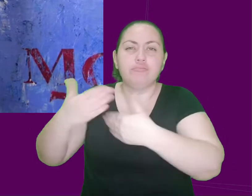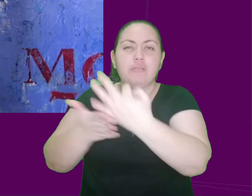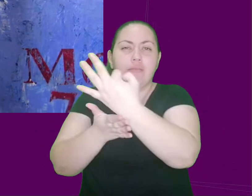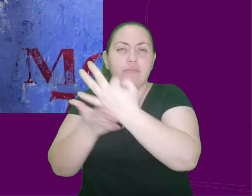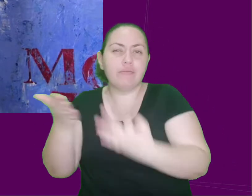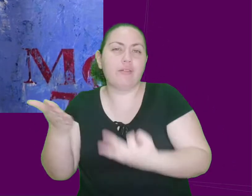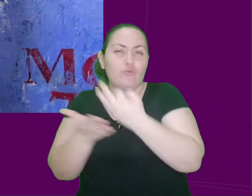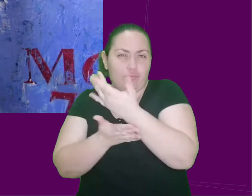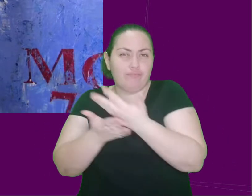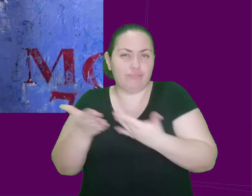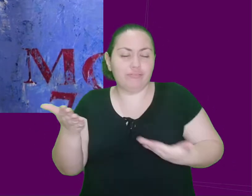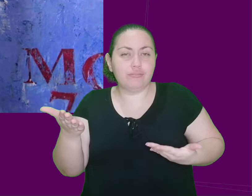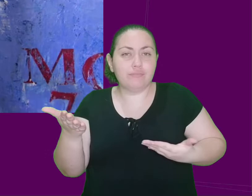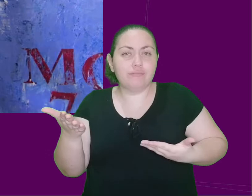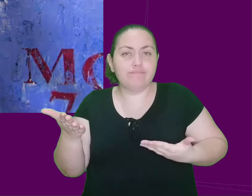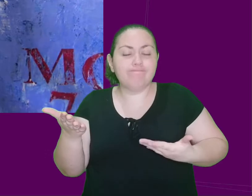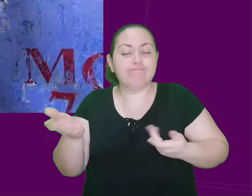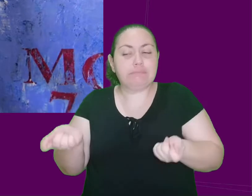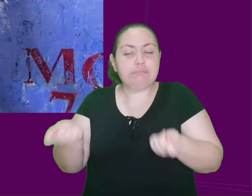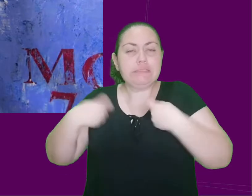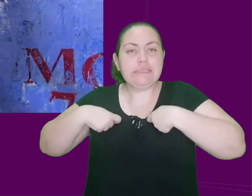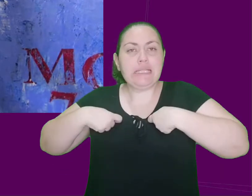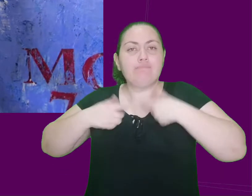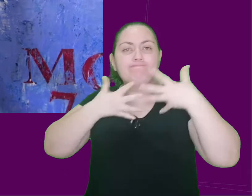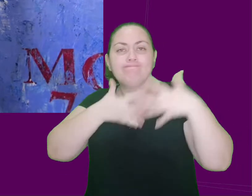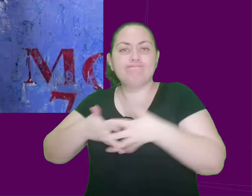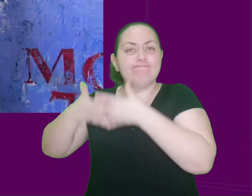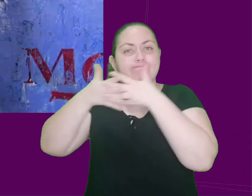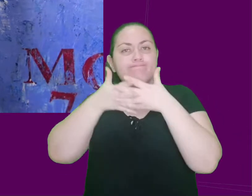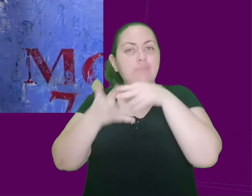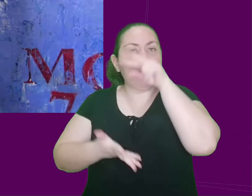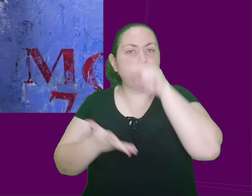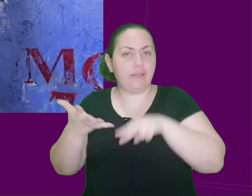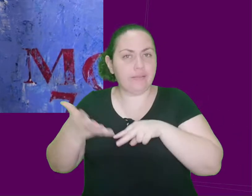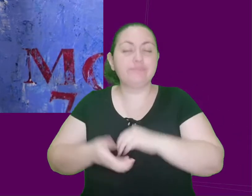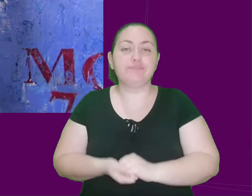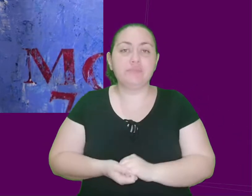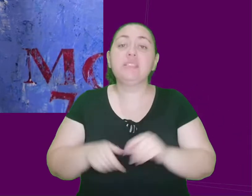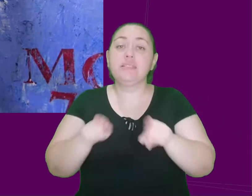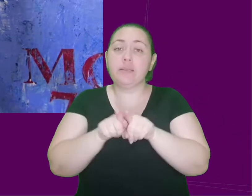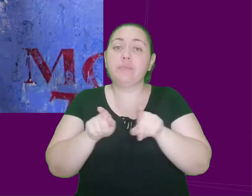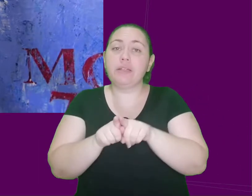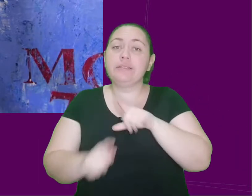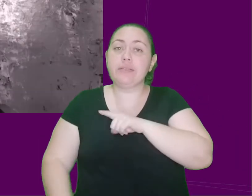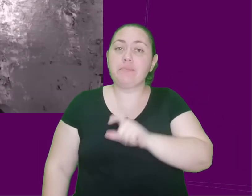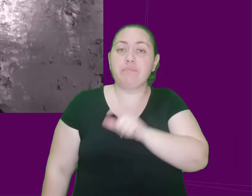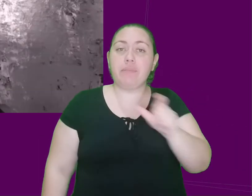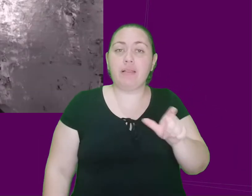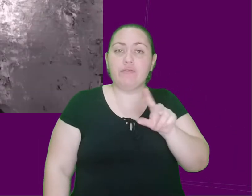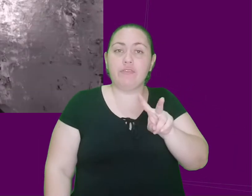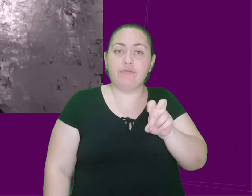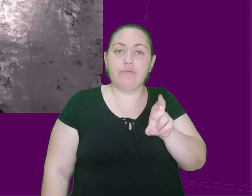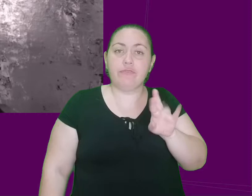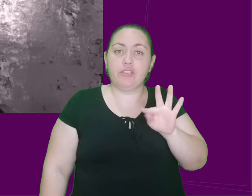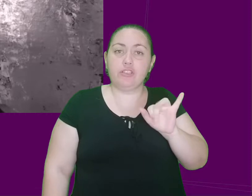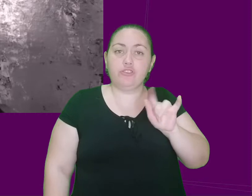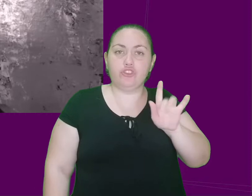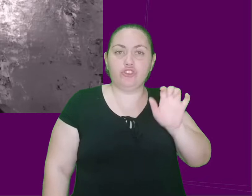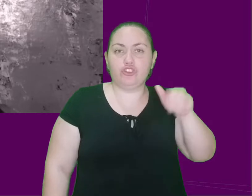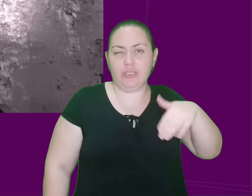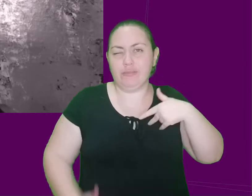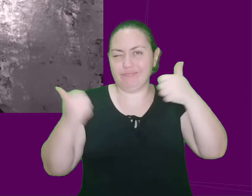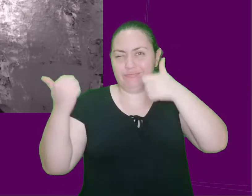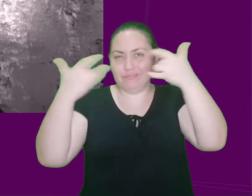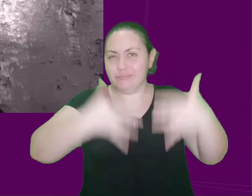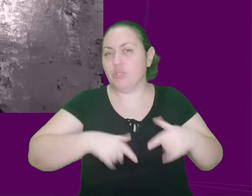do desenvolvimento de alguns deles que o texto se complexifica. Em outros, no entanto, a vertigem, e eu faço um parênteses para situar